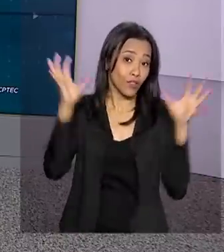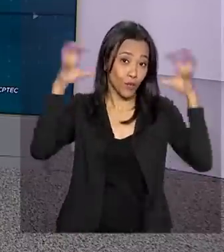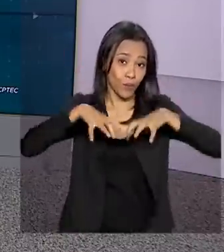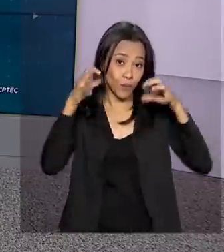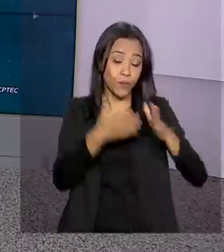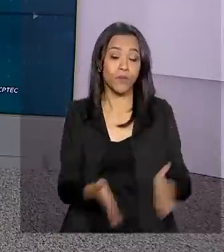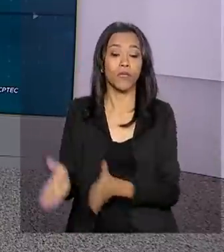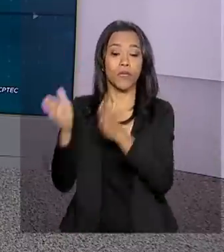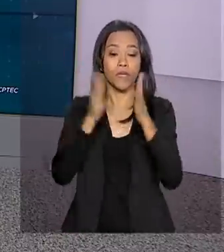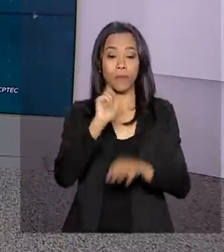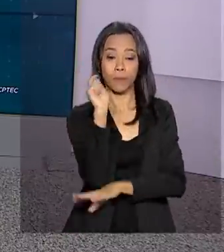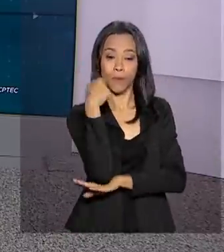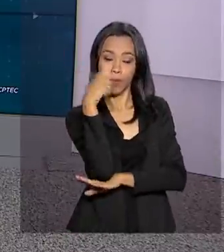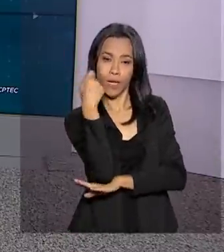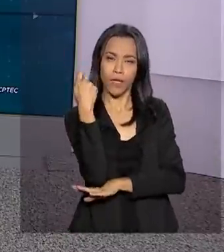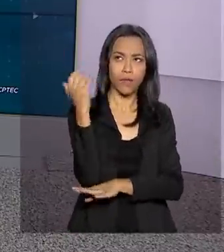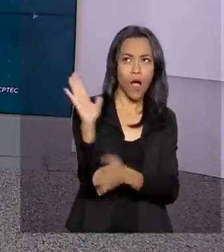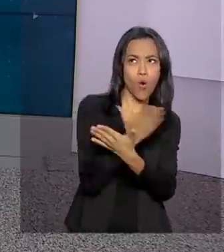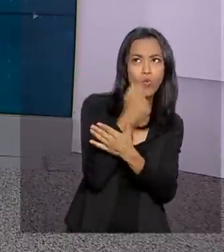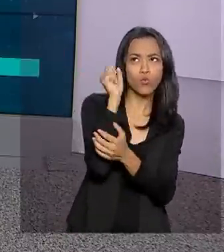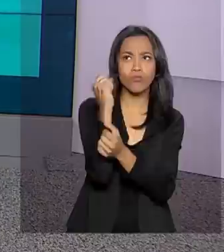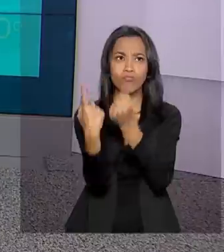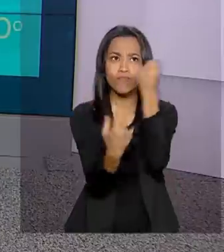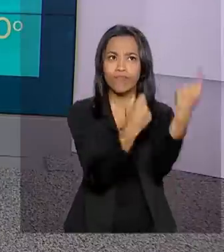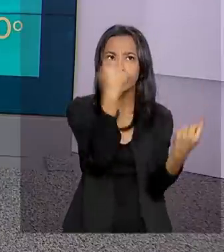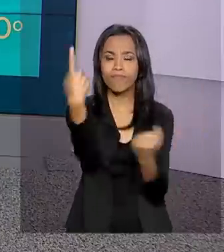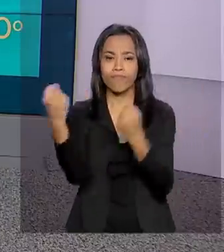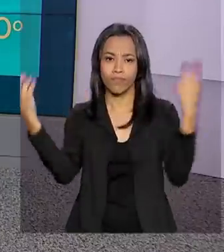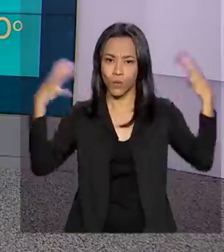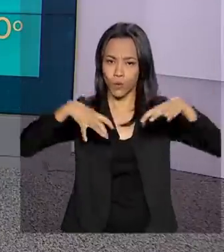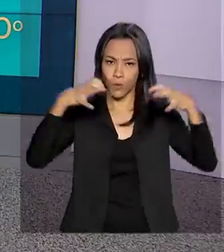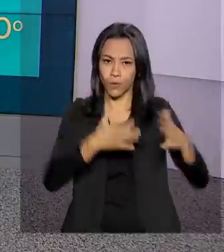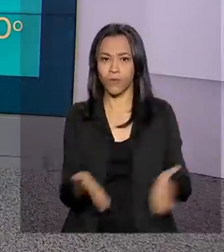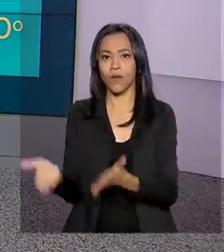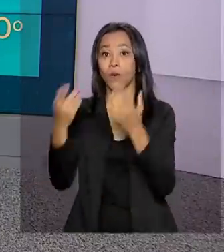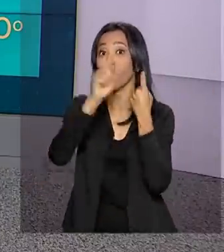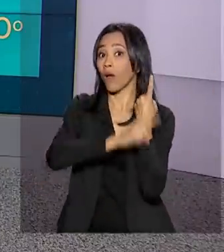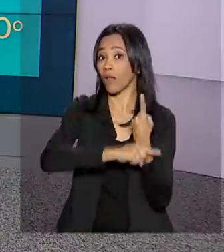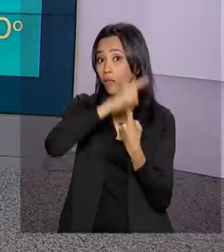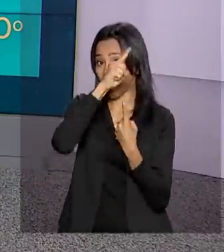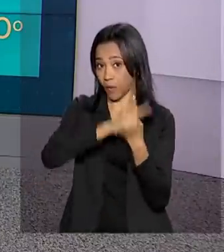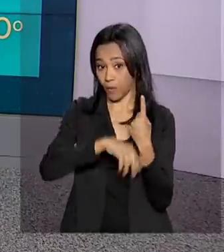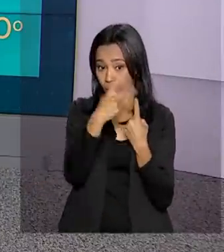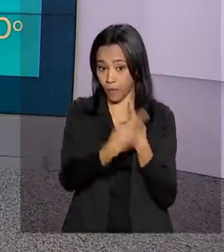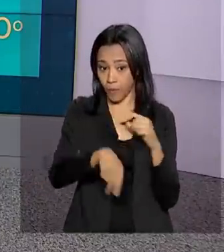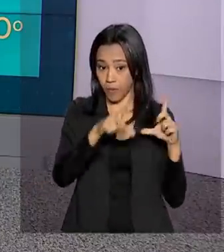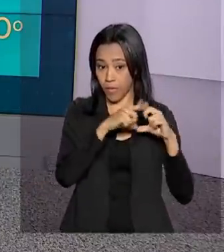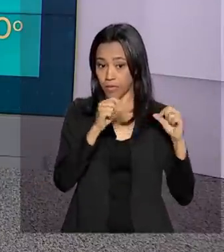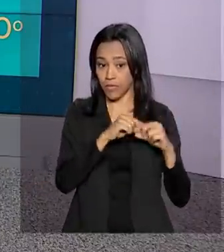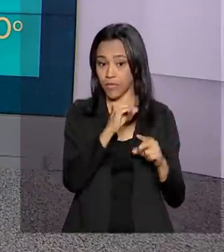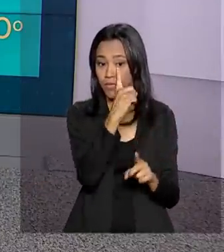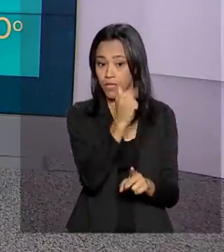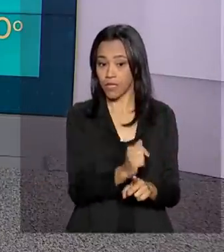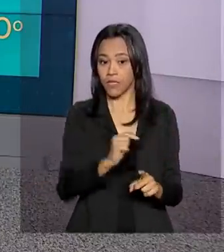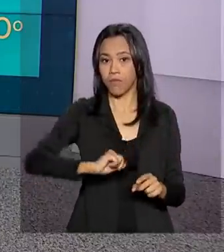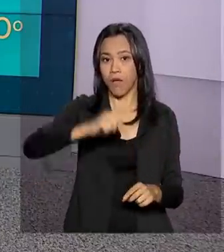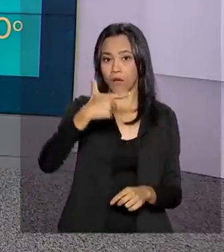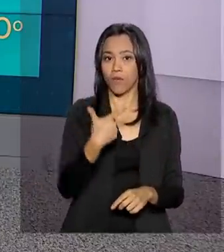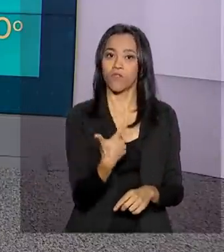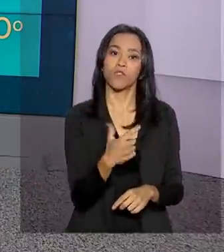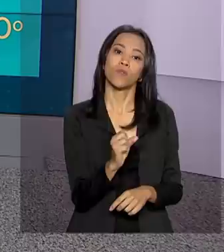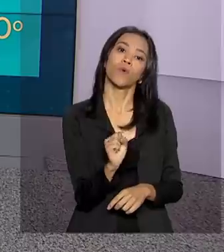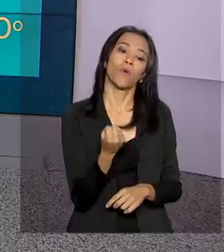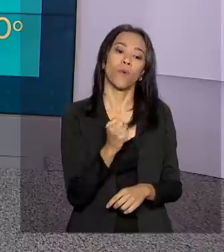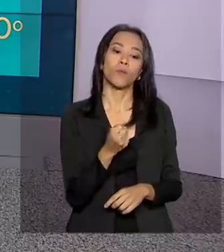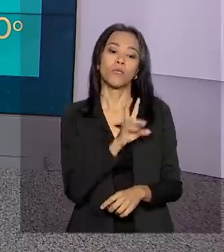alegre chuvas isoladas agora vamos as temperaturas mínimas e máximas olha só em brasília mínima de 17 e máxima de 28 graus